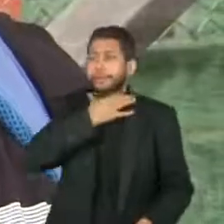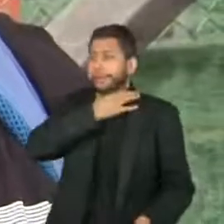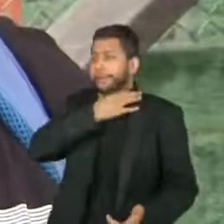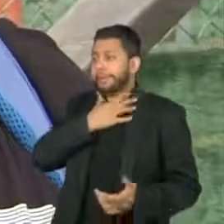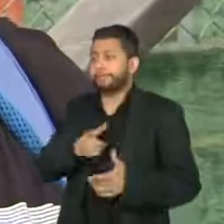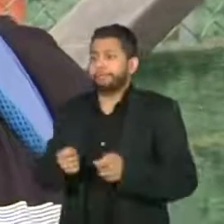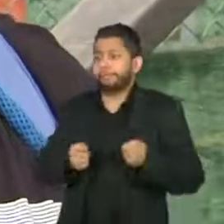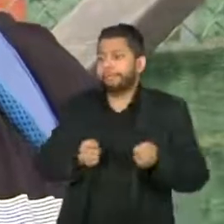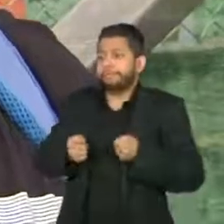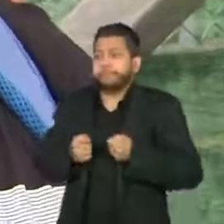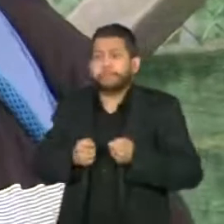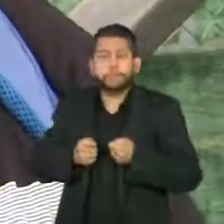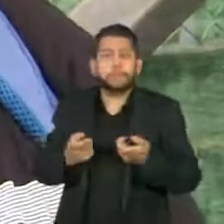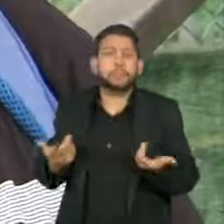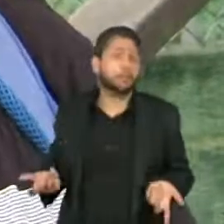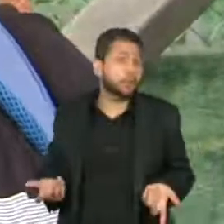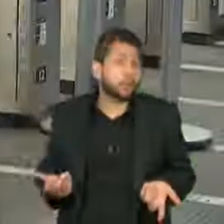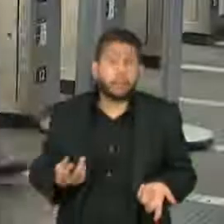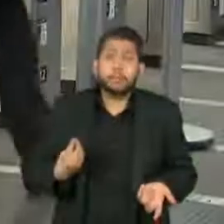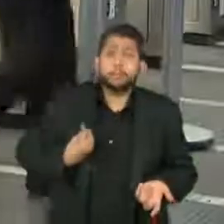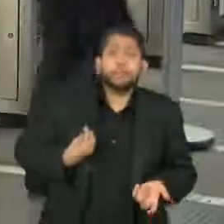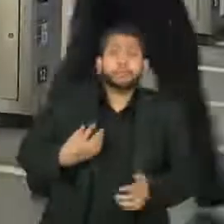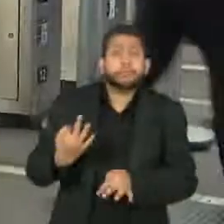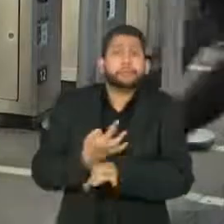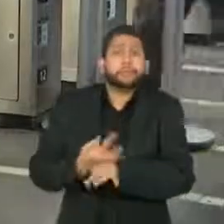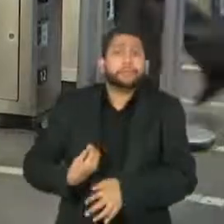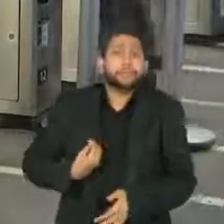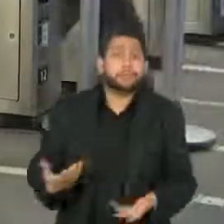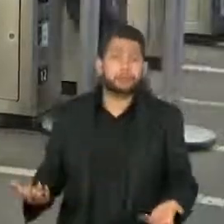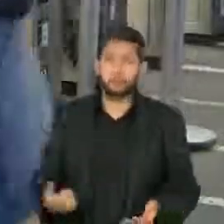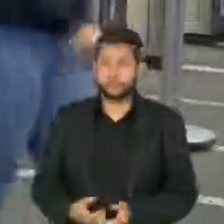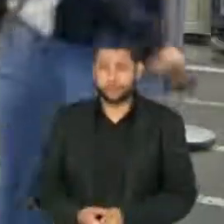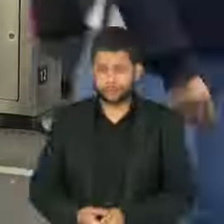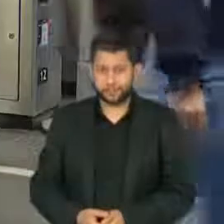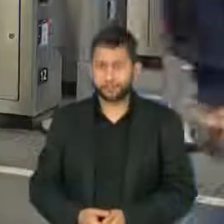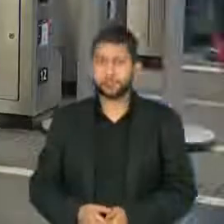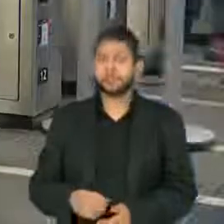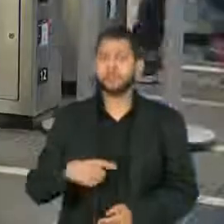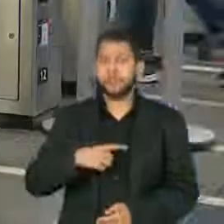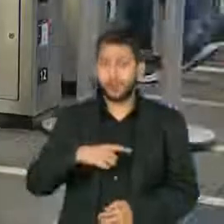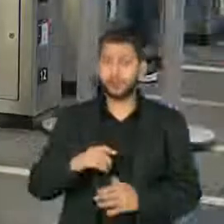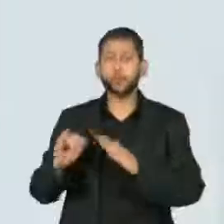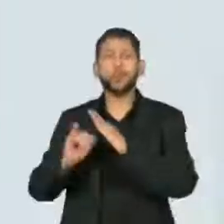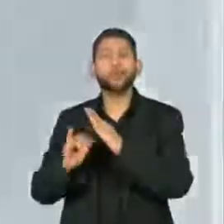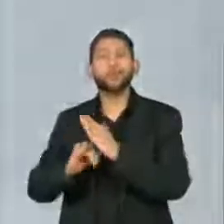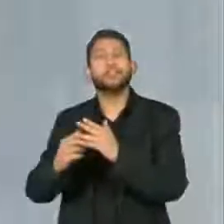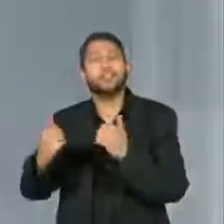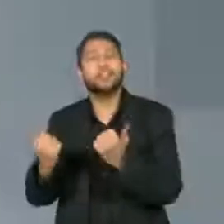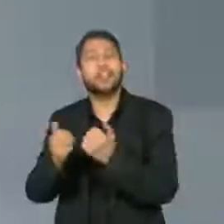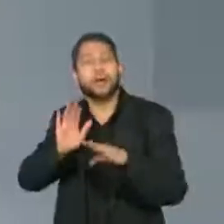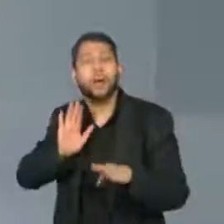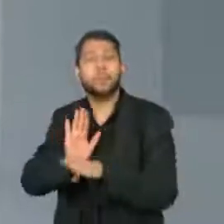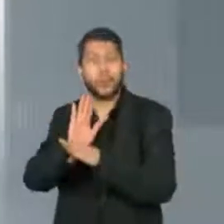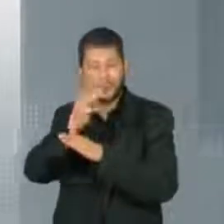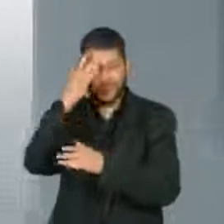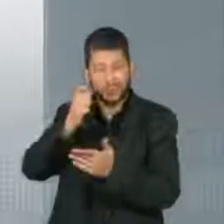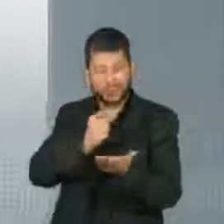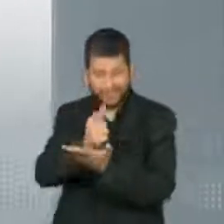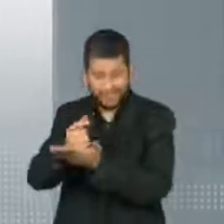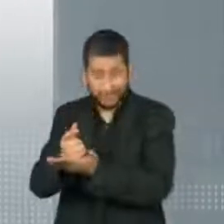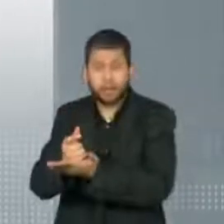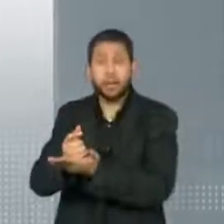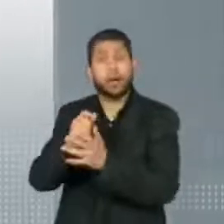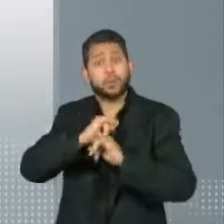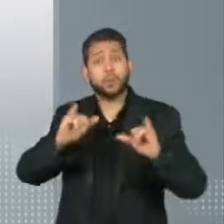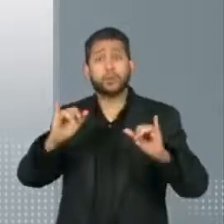dali, tem que sobreviver, né? O Instituto de Defesa do Consumidor é contra o aumento e lançou uma campanha nas